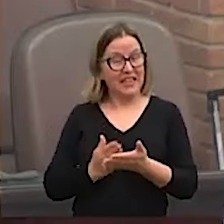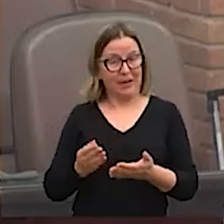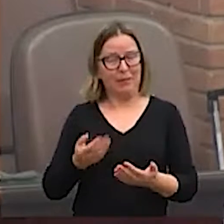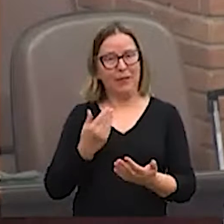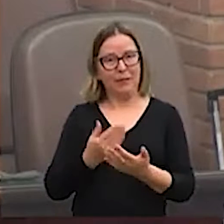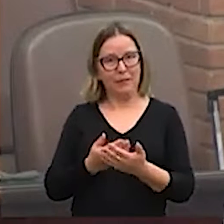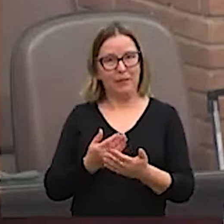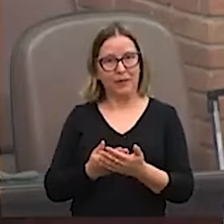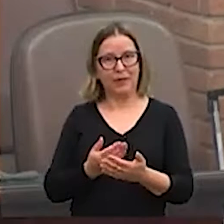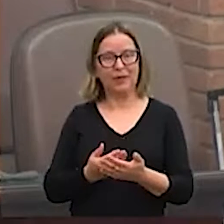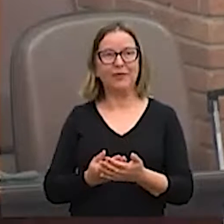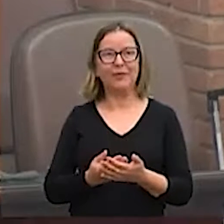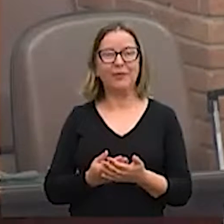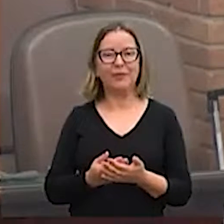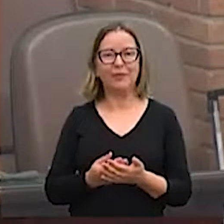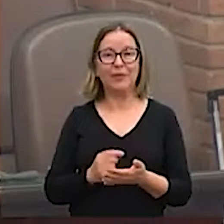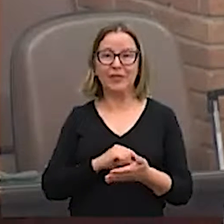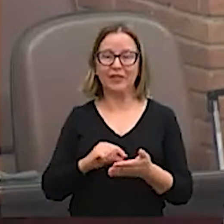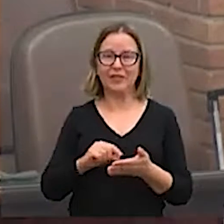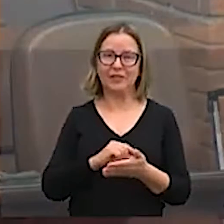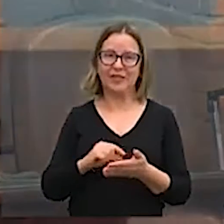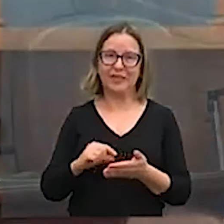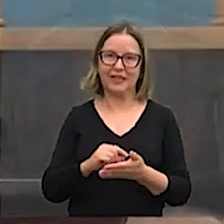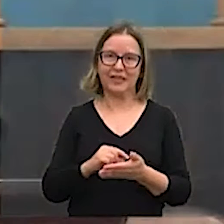aqui no versículo